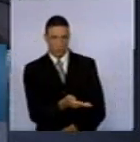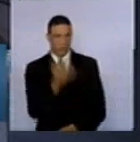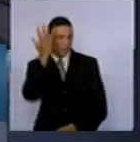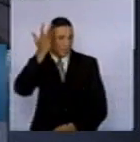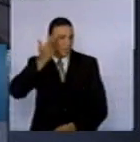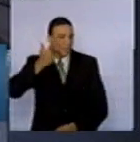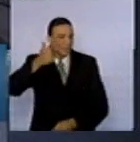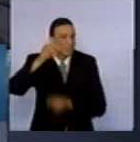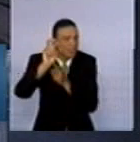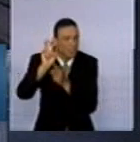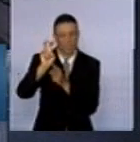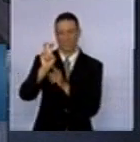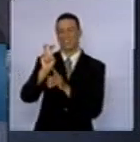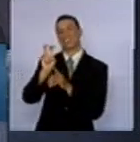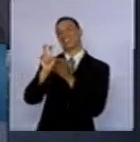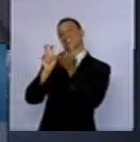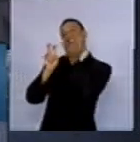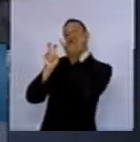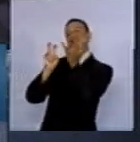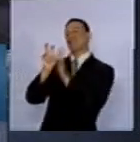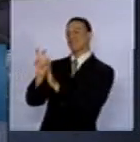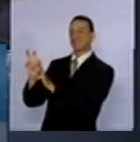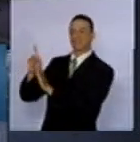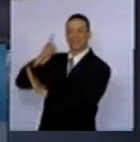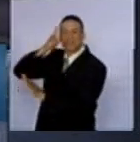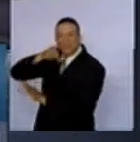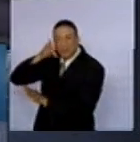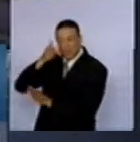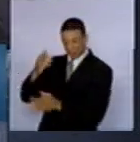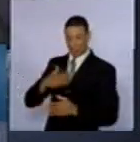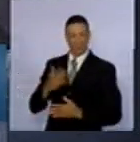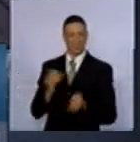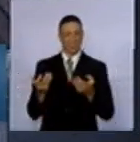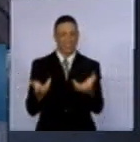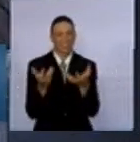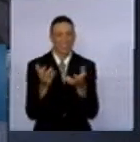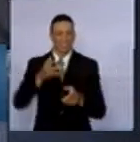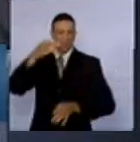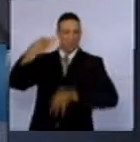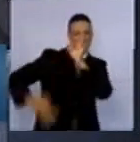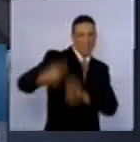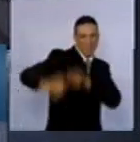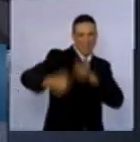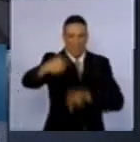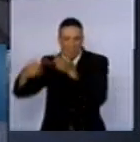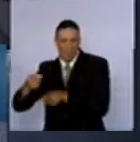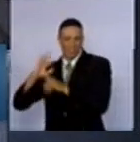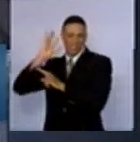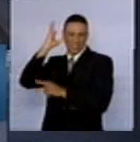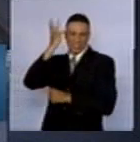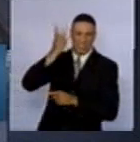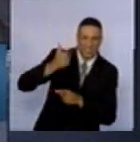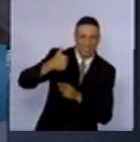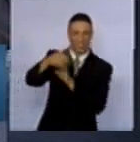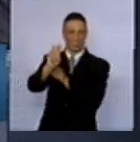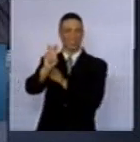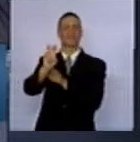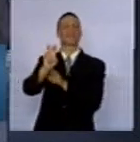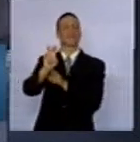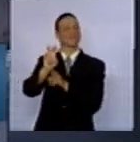15 dias senhor Ministro porque o senhor diz isso para um político eu fico aqui 15 dias defendendo as minhas ideias minha teremos 15 minutos